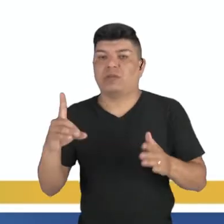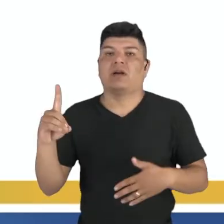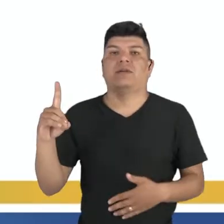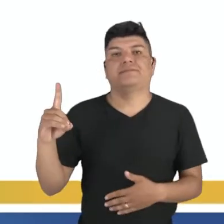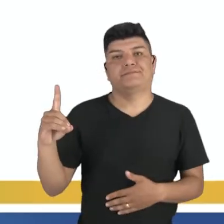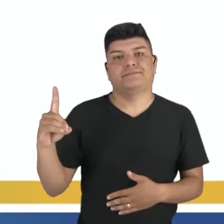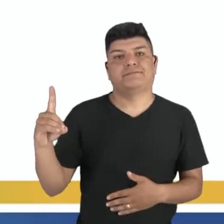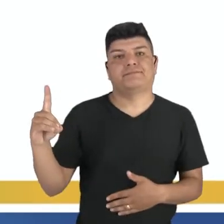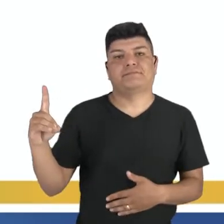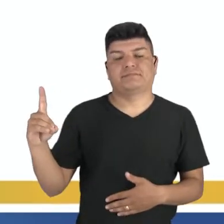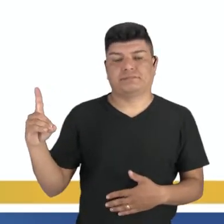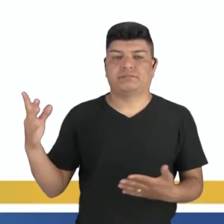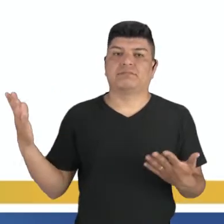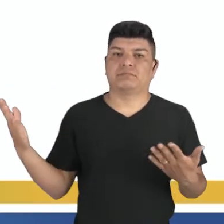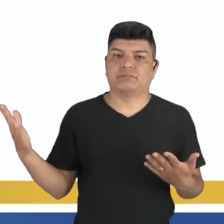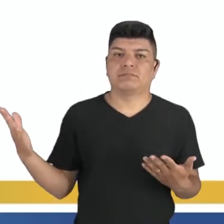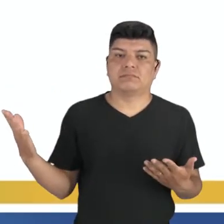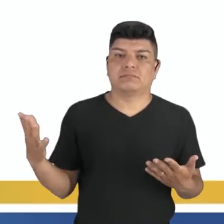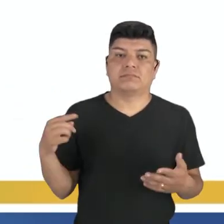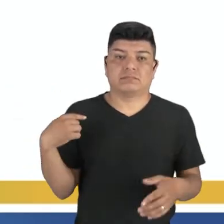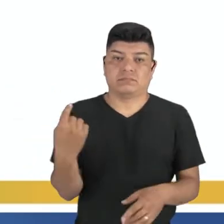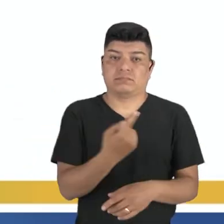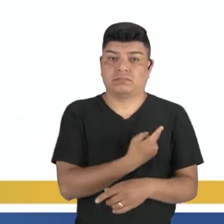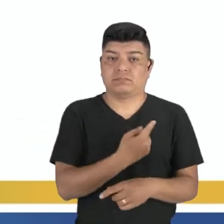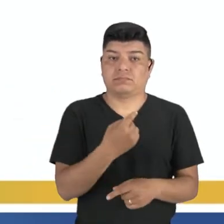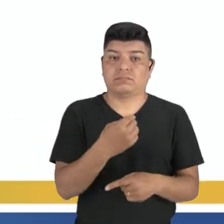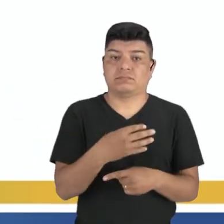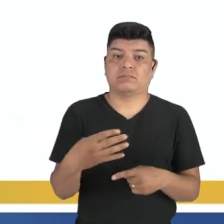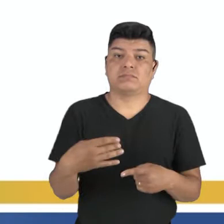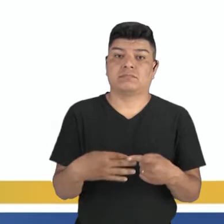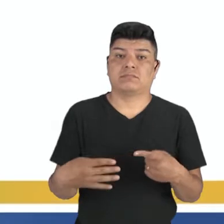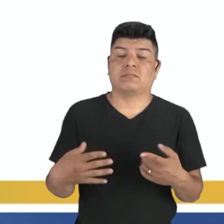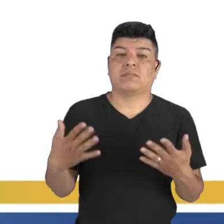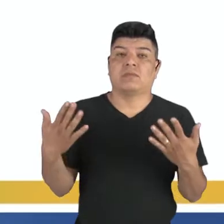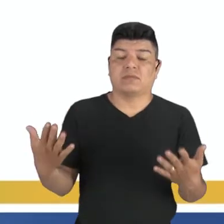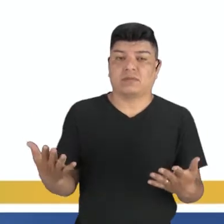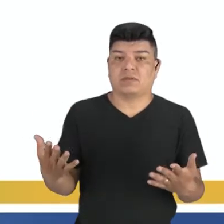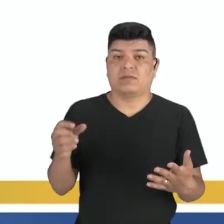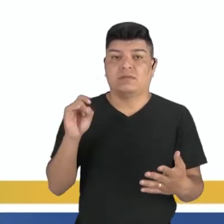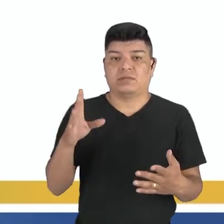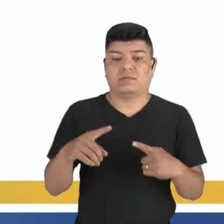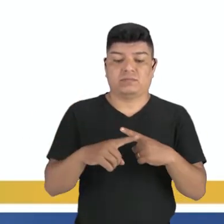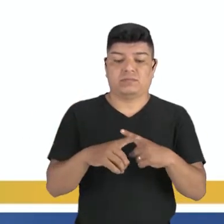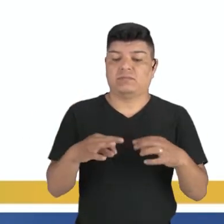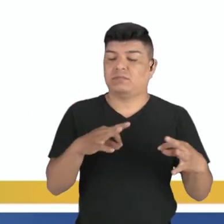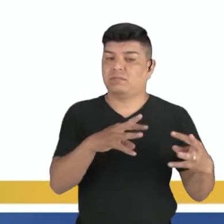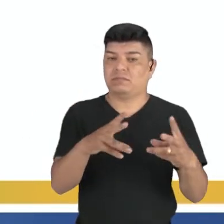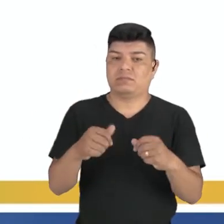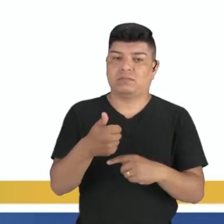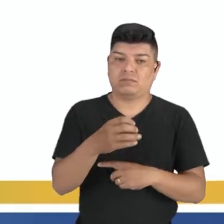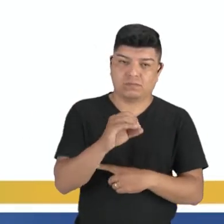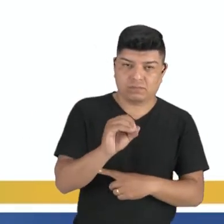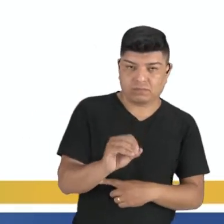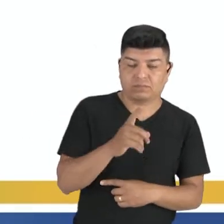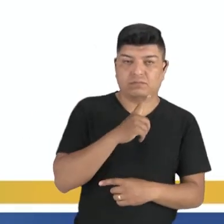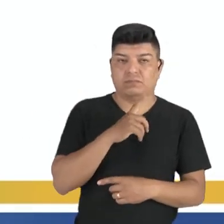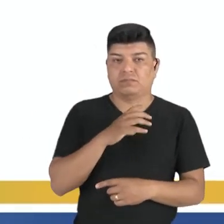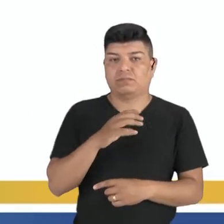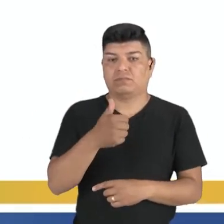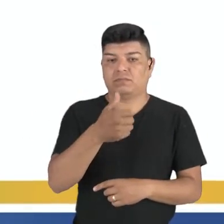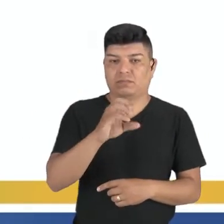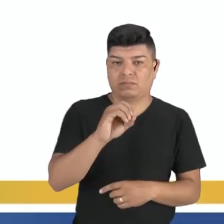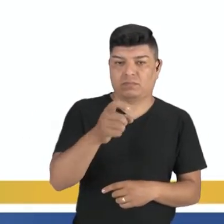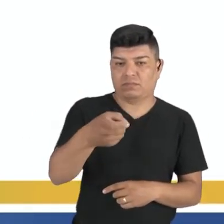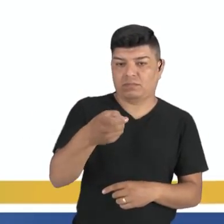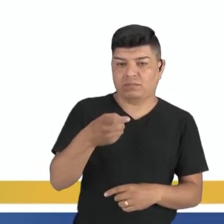Então, ficará, a nossa equação ela ficará com o seguinte formato, né? Já que multiplicamos toda ela por 10, temos